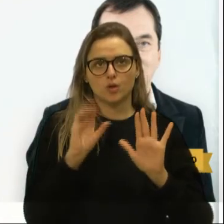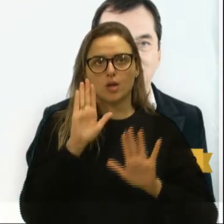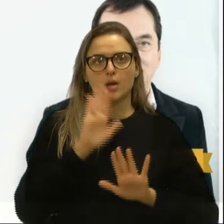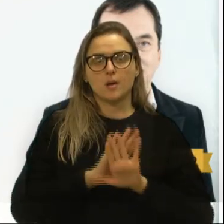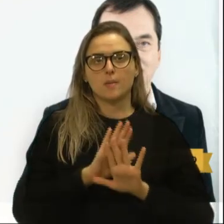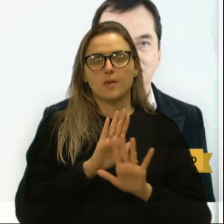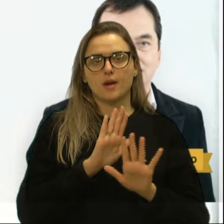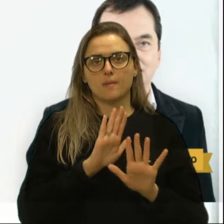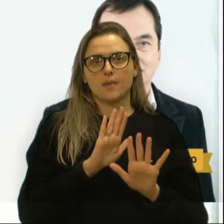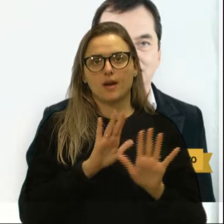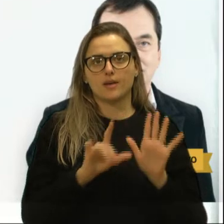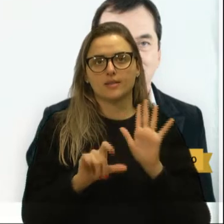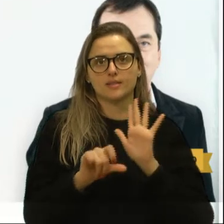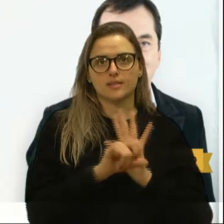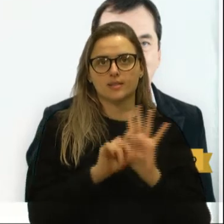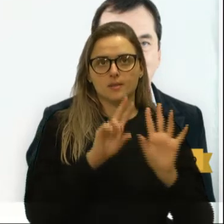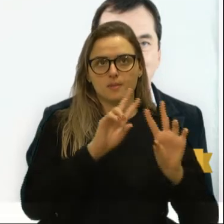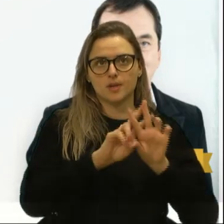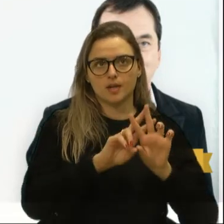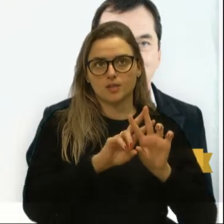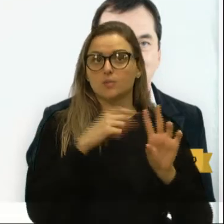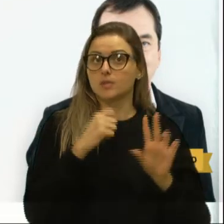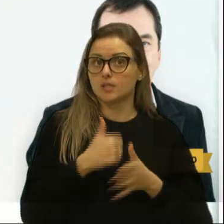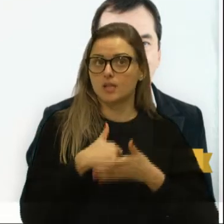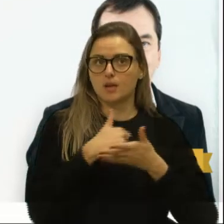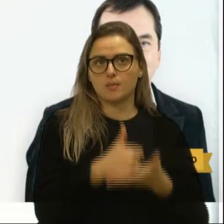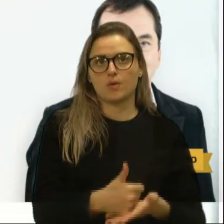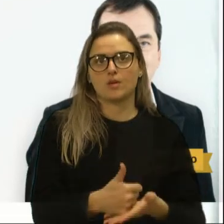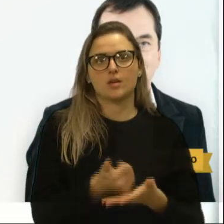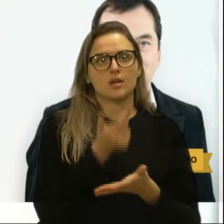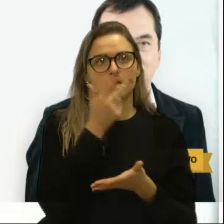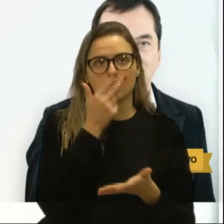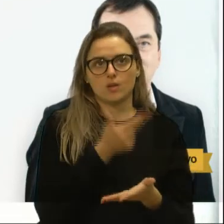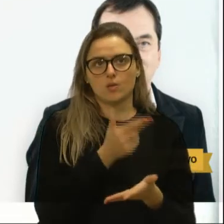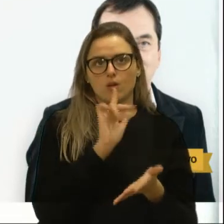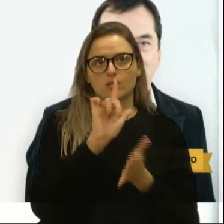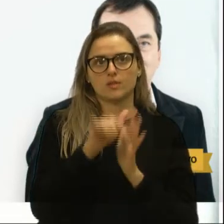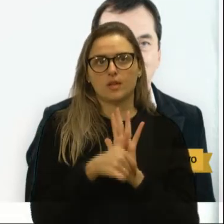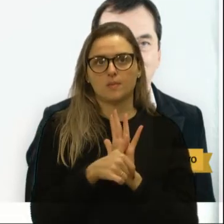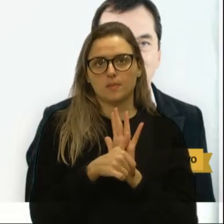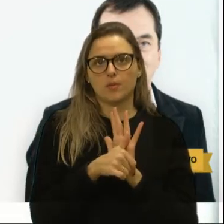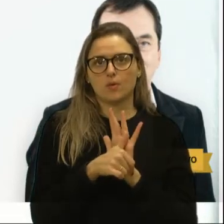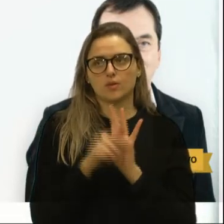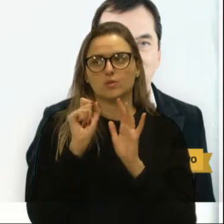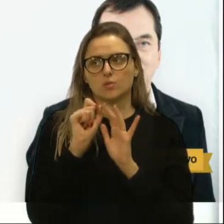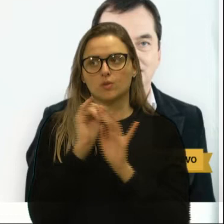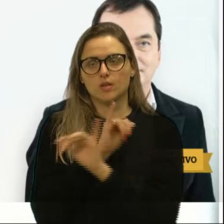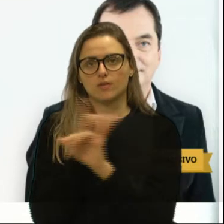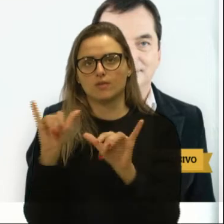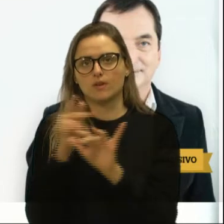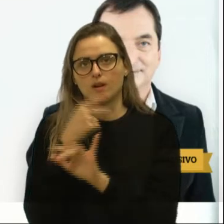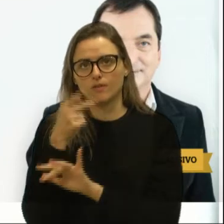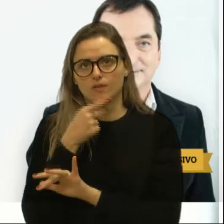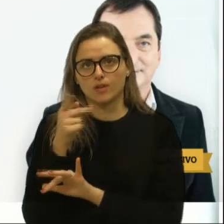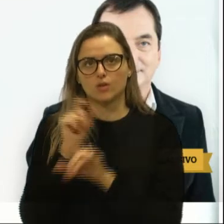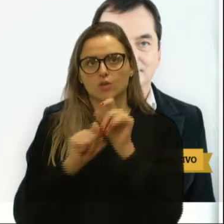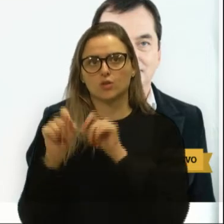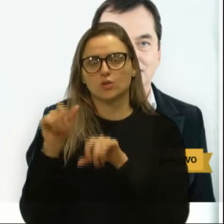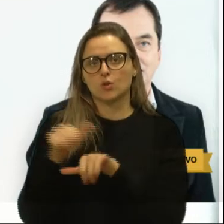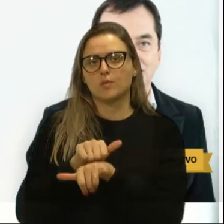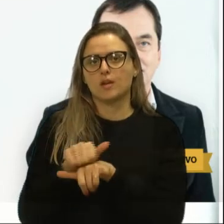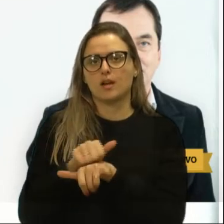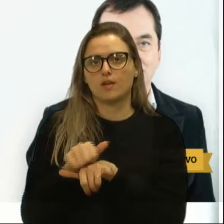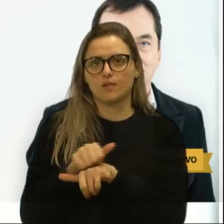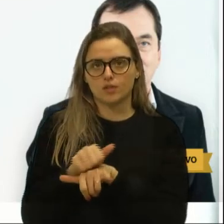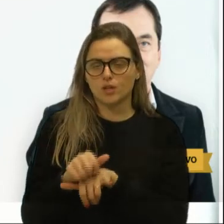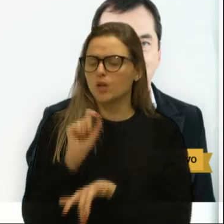penal merecem apoio, mesmo após o vazamento dos diálogos da Lava Jato. O que a gente valoriza